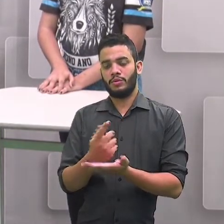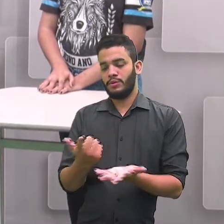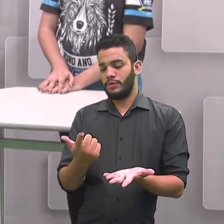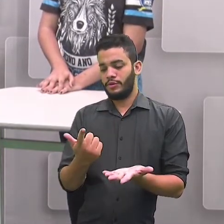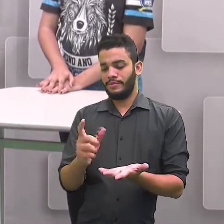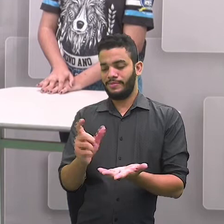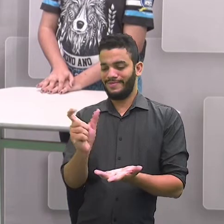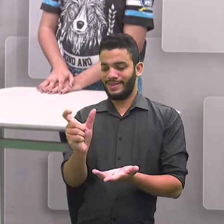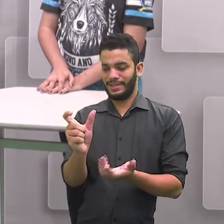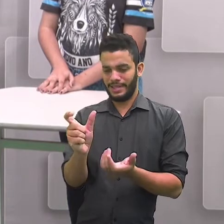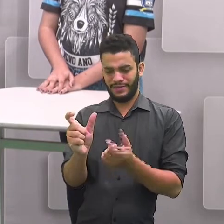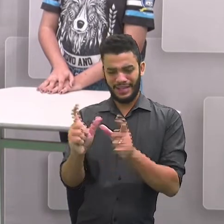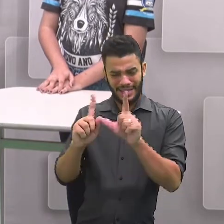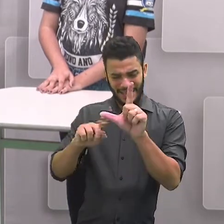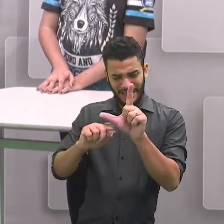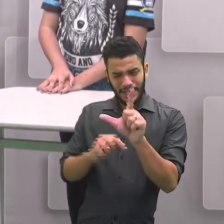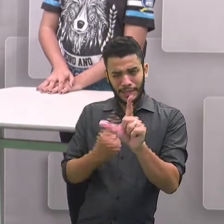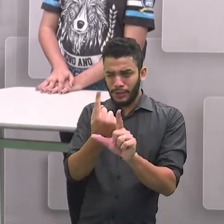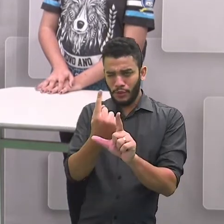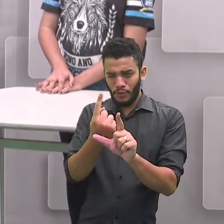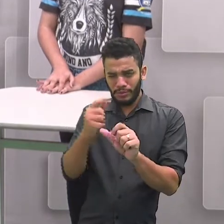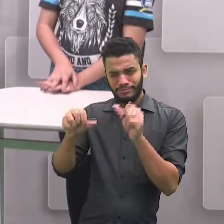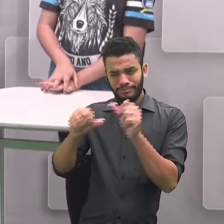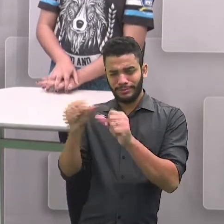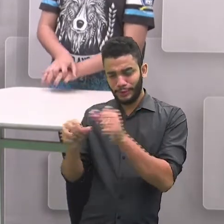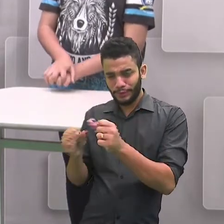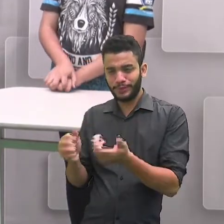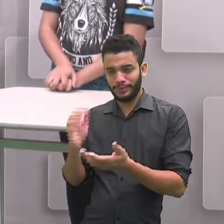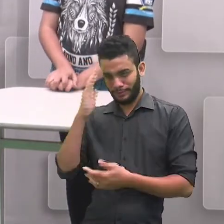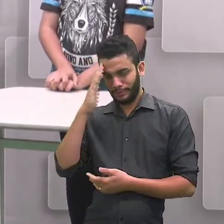aí. Não... Continue.